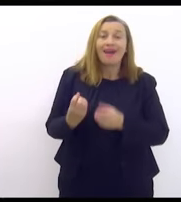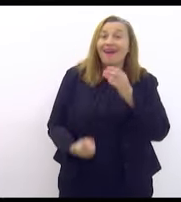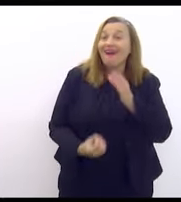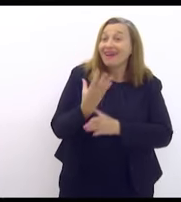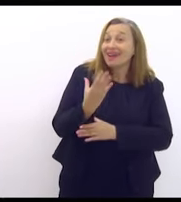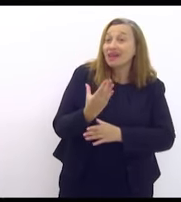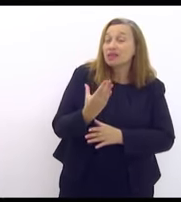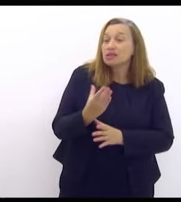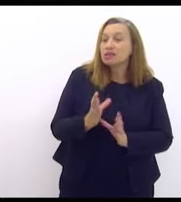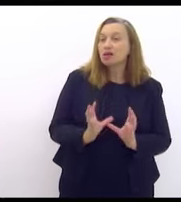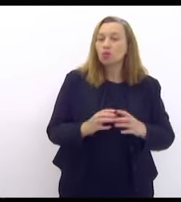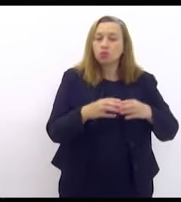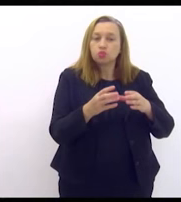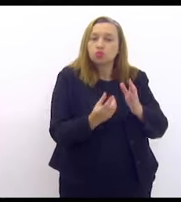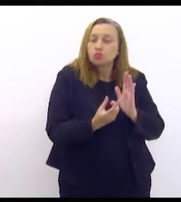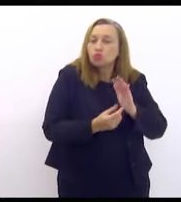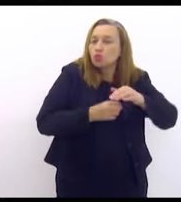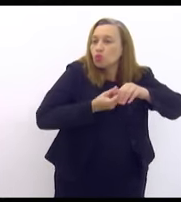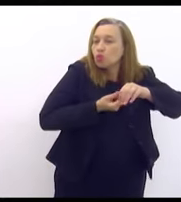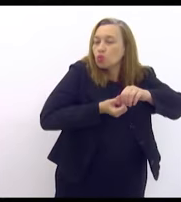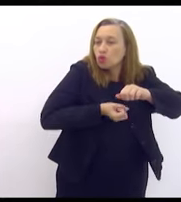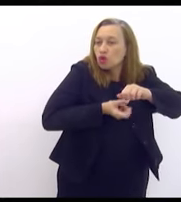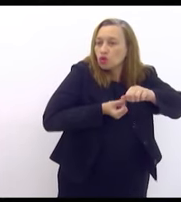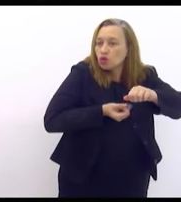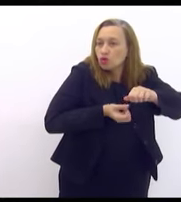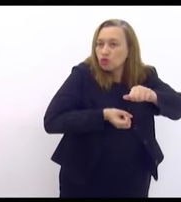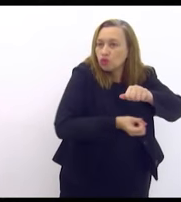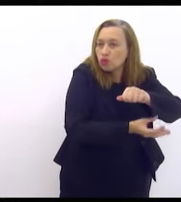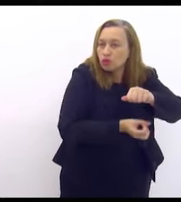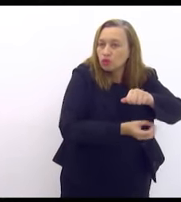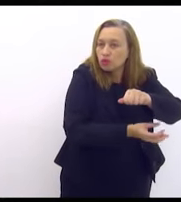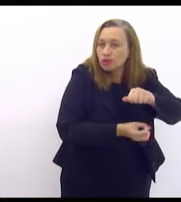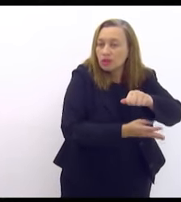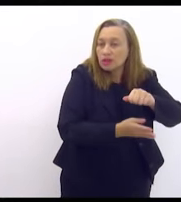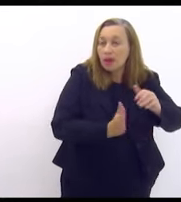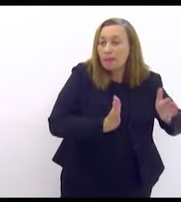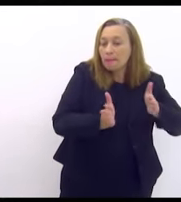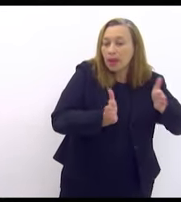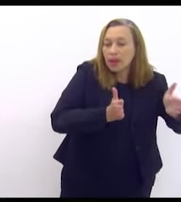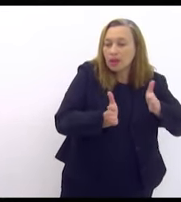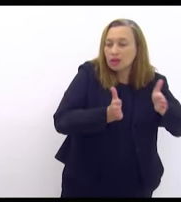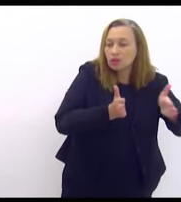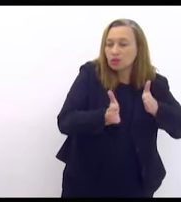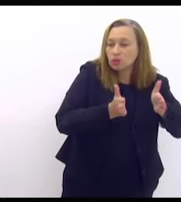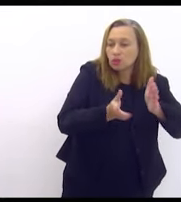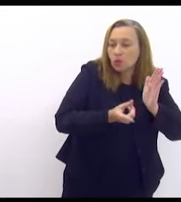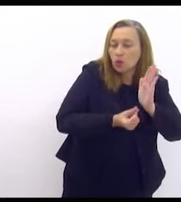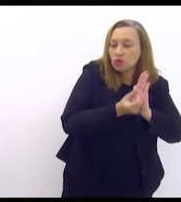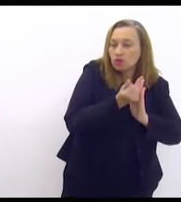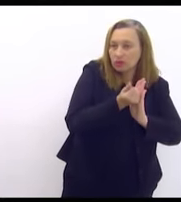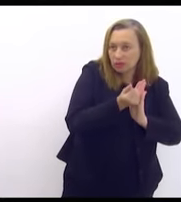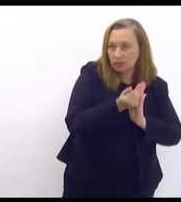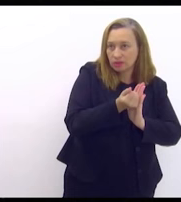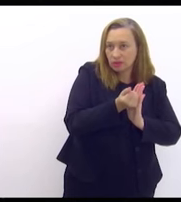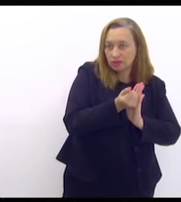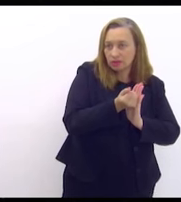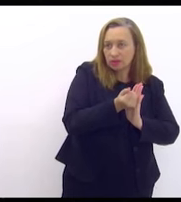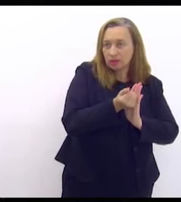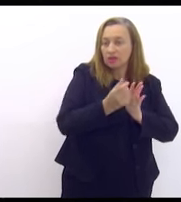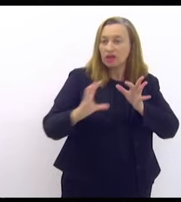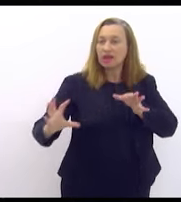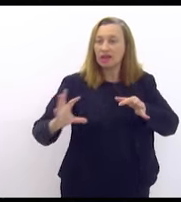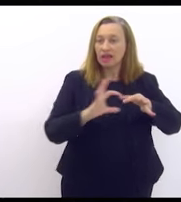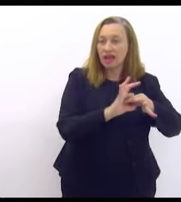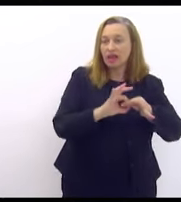de um fundo orçamentário temporário, né, que estava diretamente ligado a um percentual das empresas